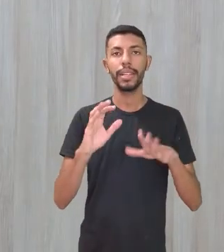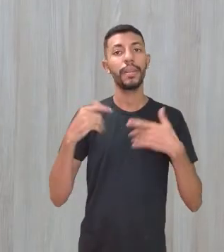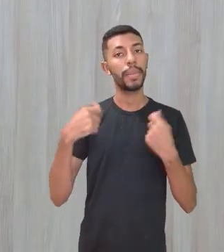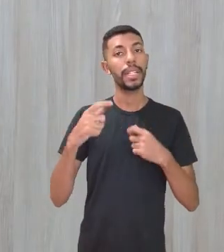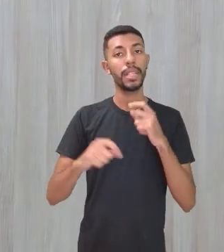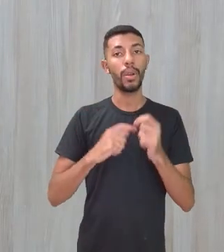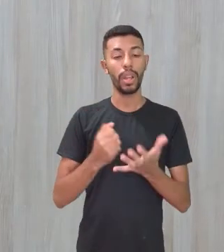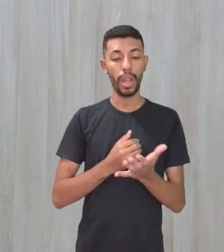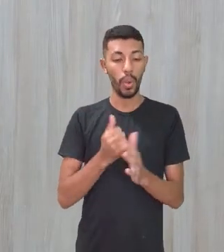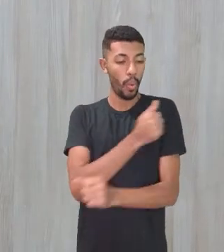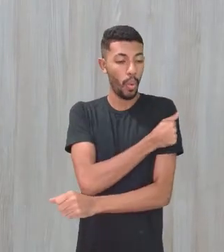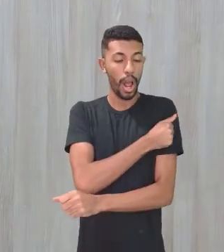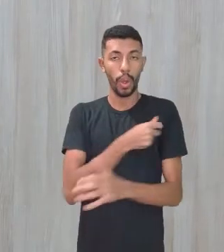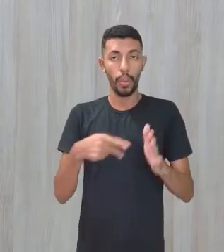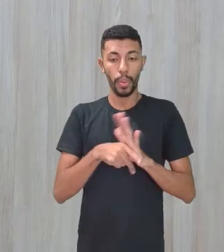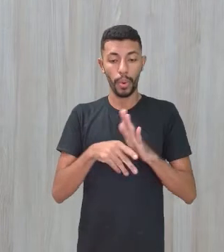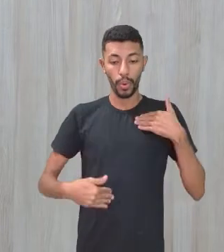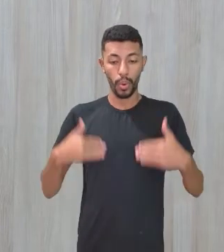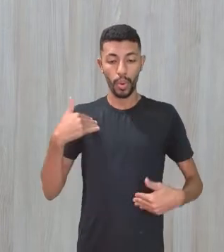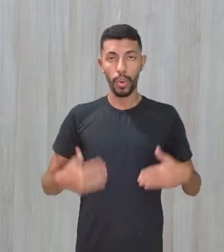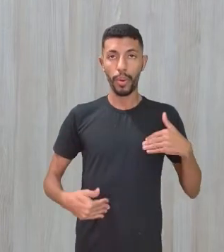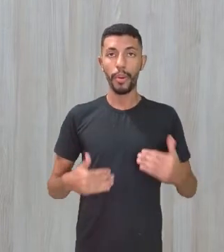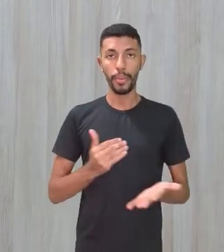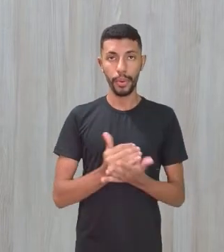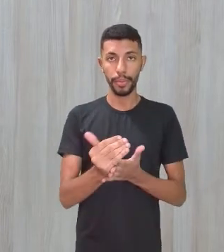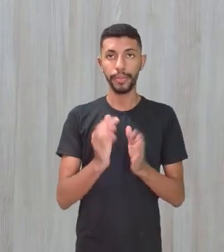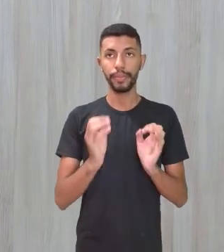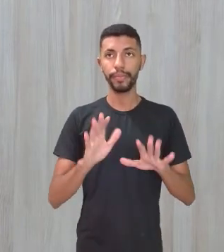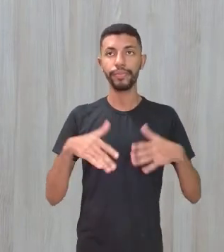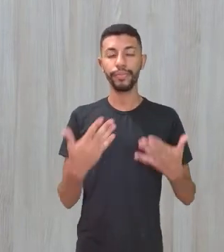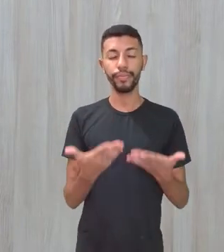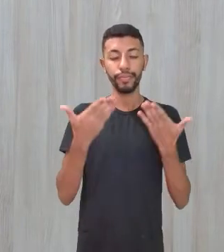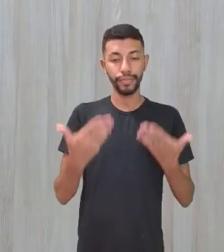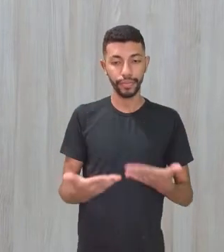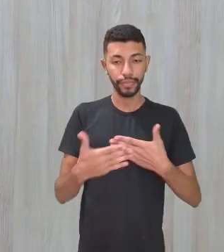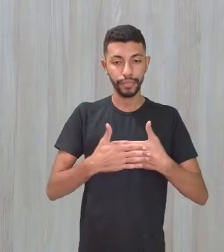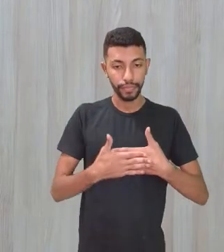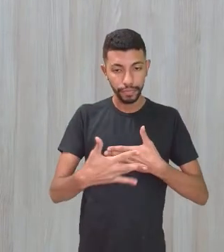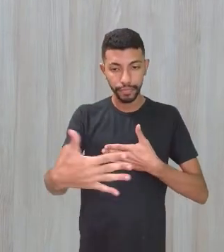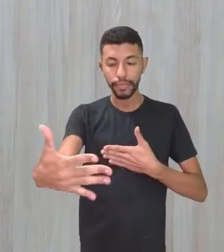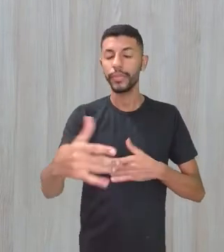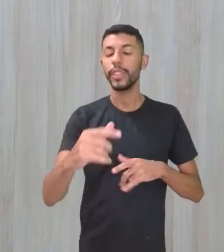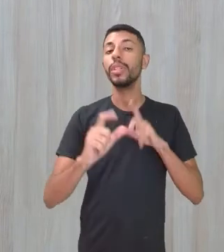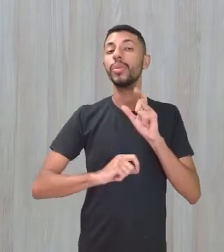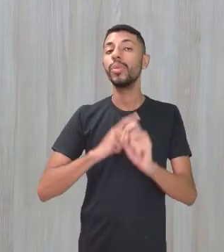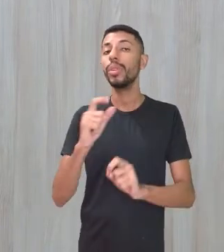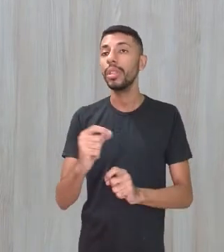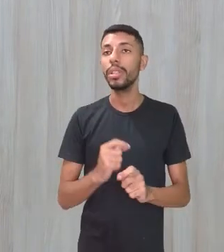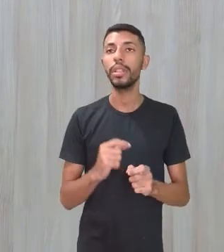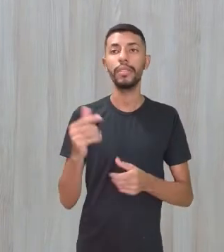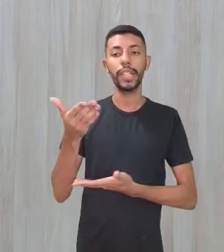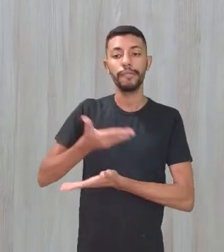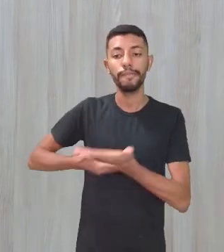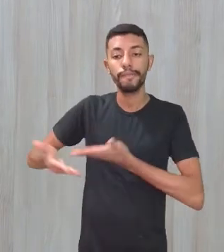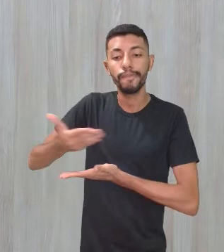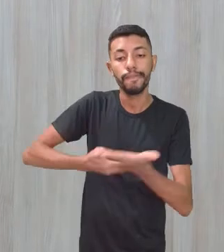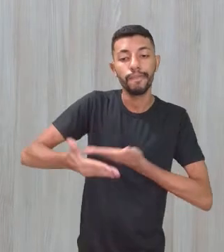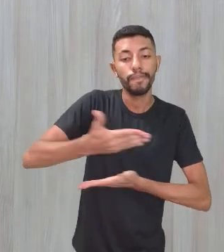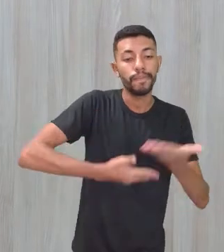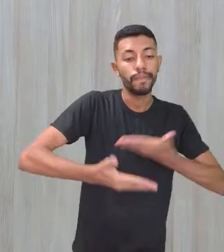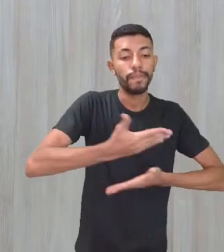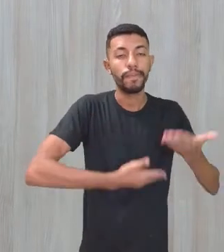de partida, o próprio corpo. Então, a partir dali, ele vai estar relacionando